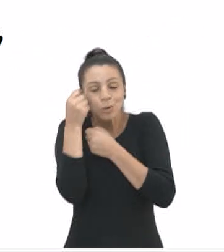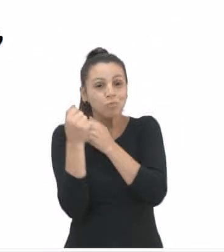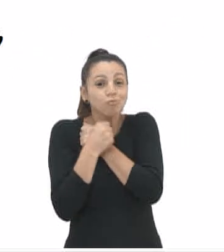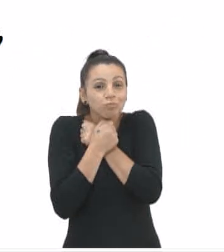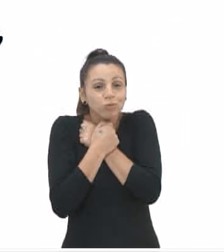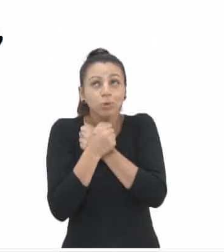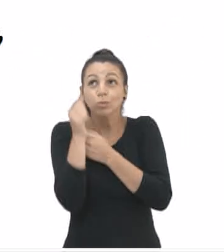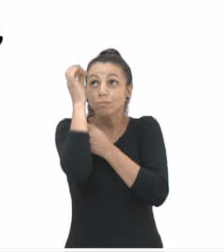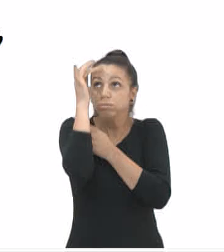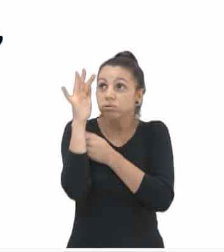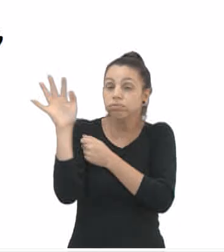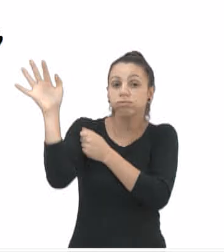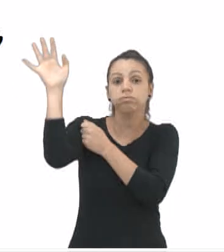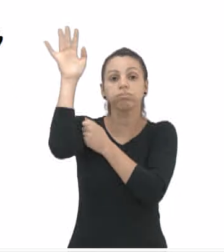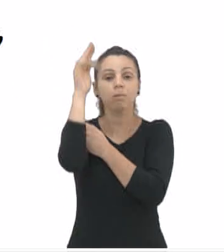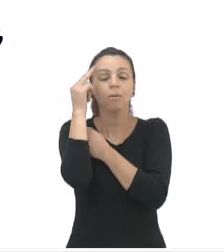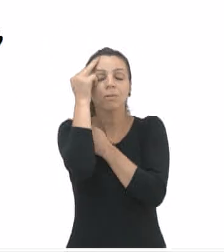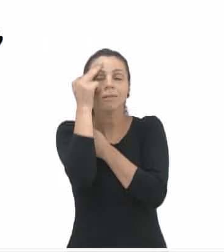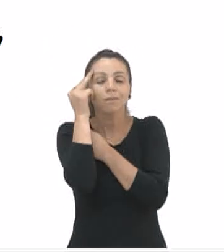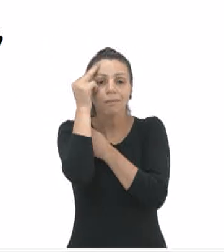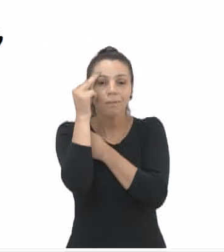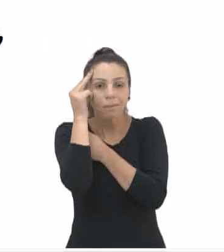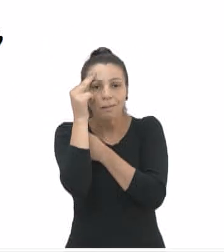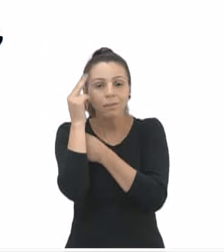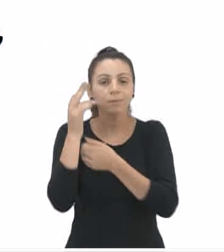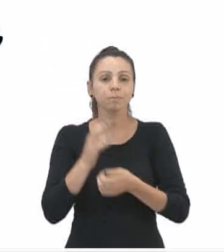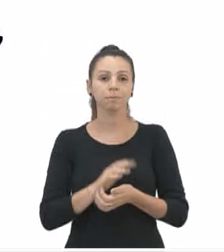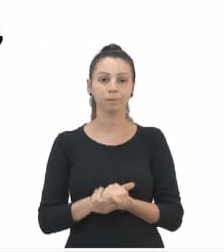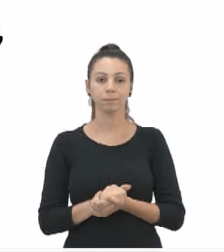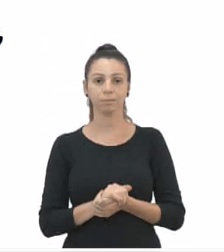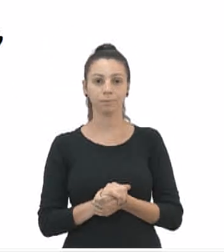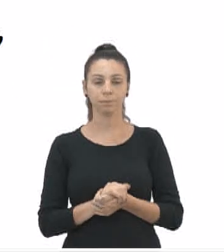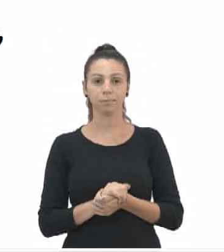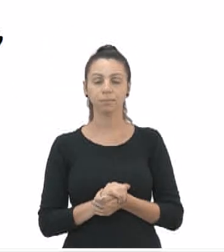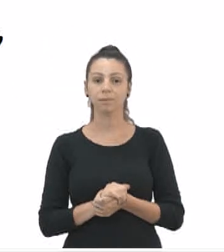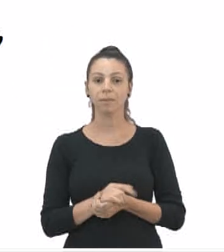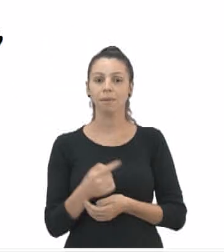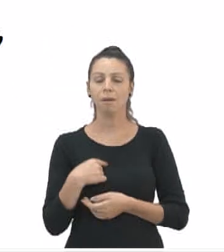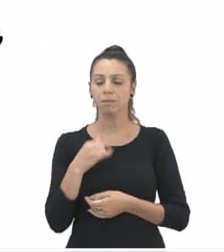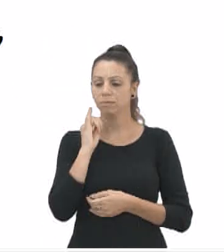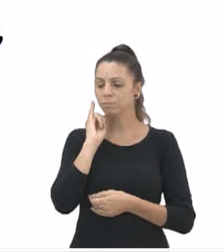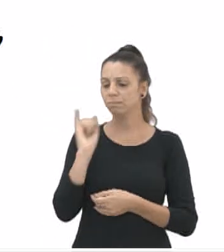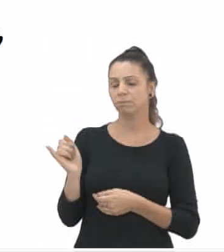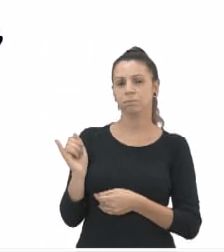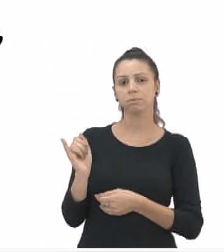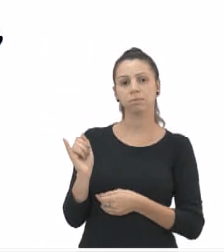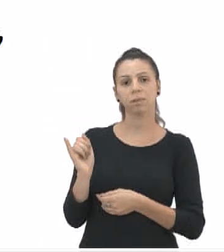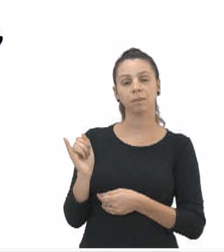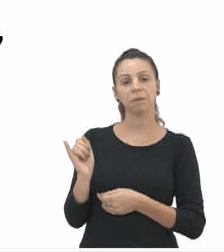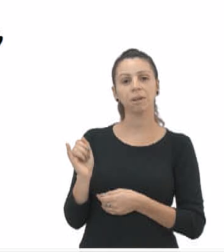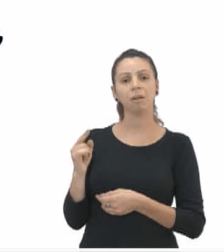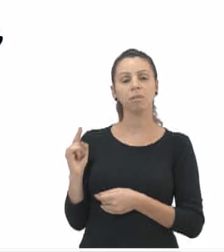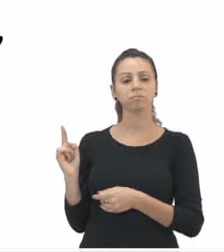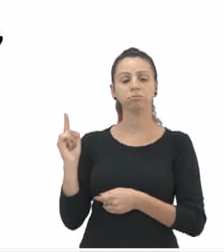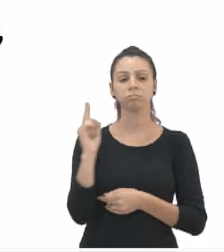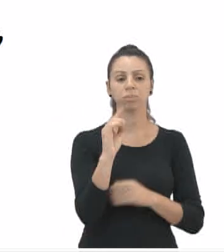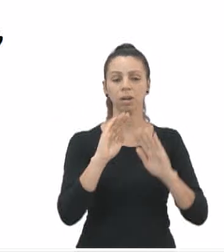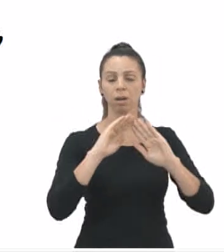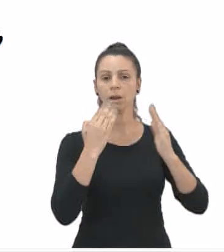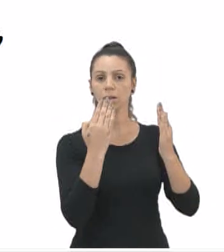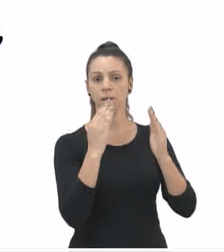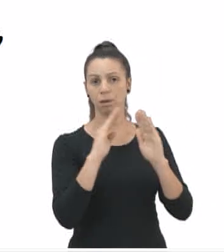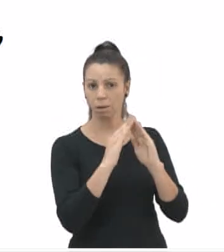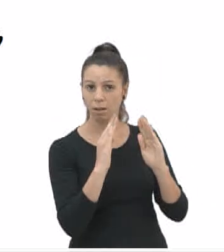completamente acima das minhas posses. Disse-me que eu passasse pela sua casa e no